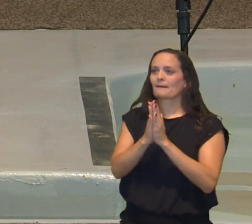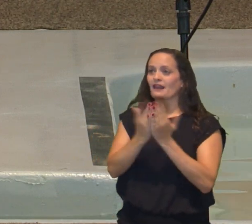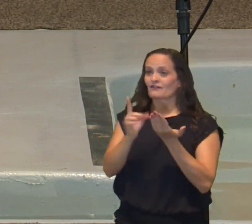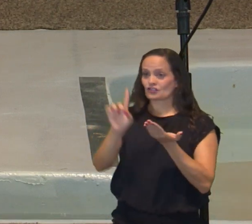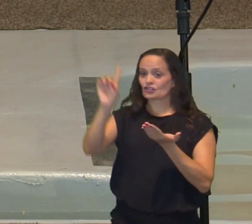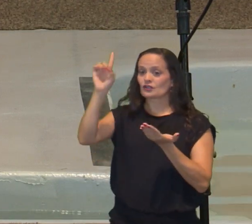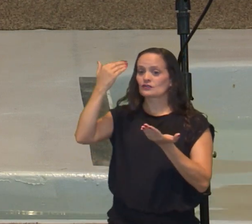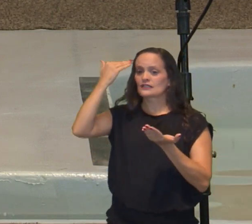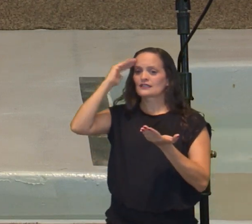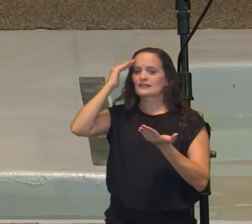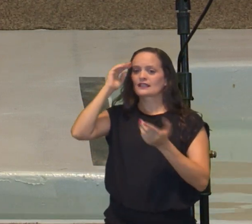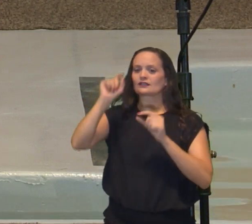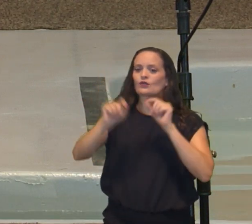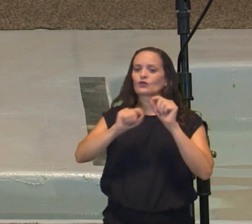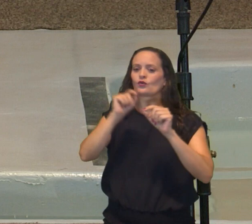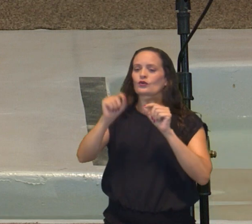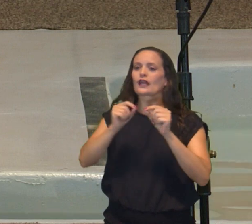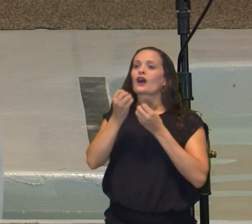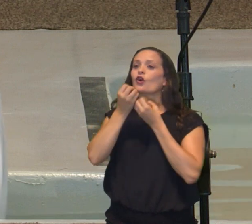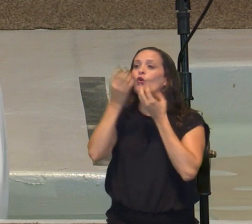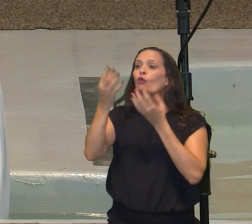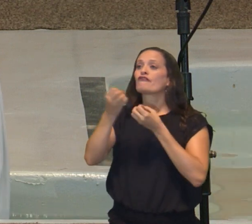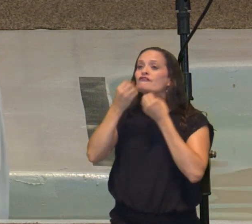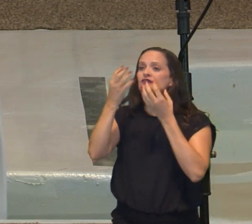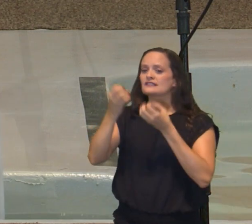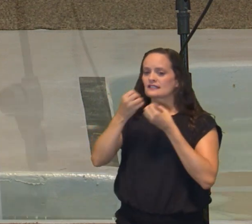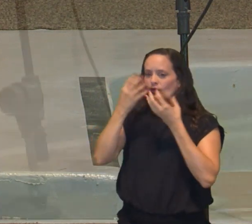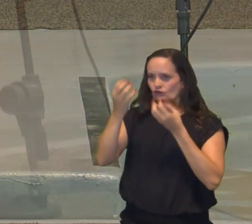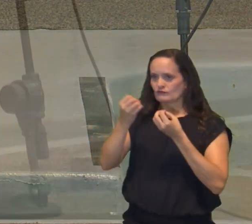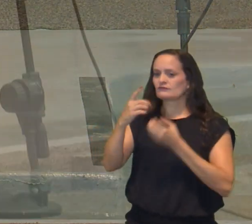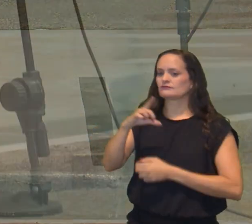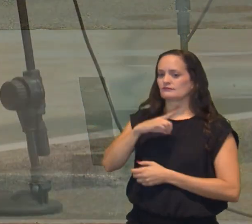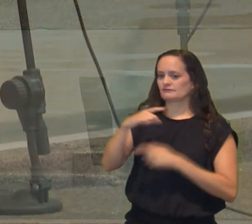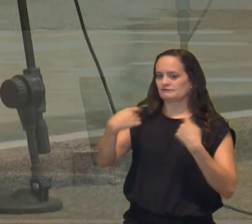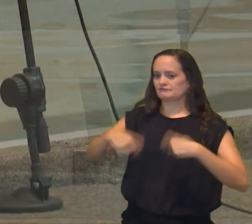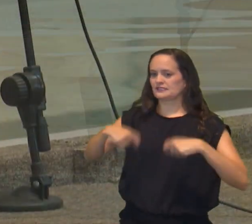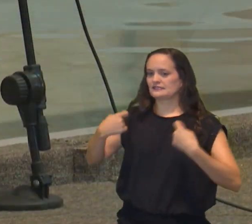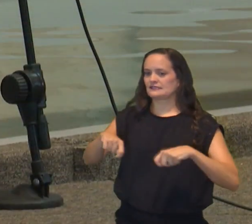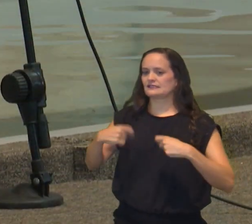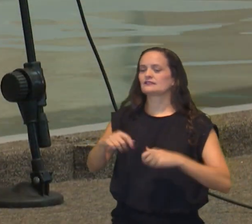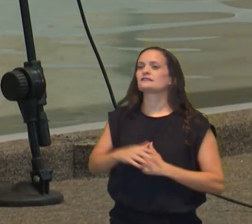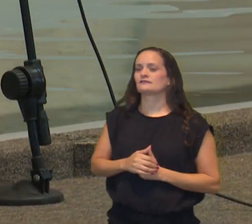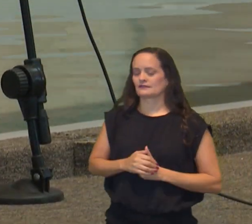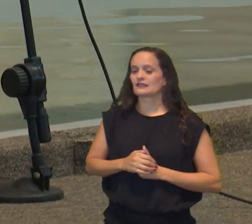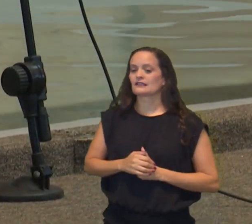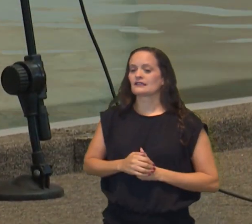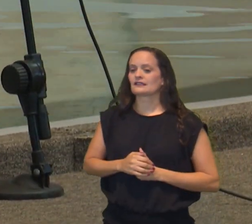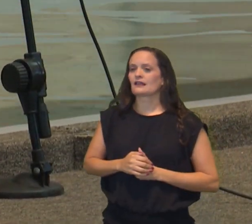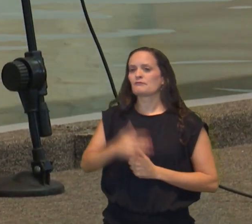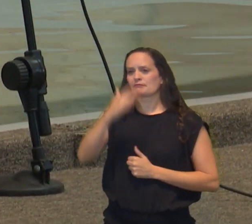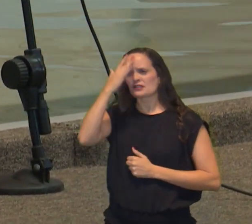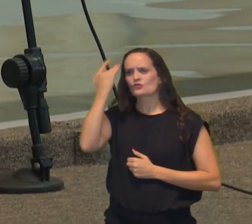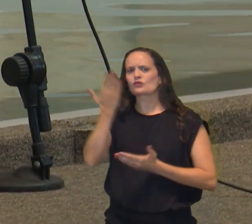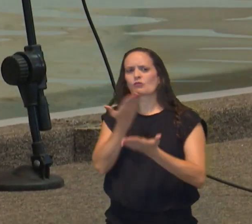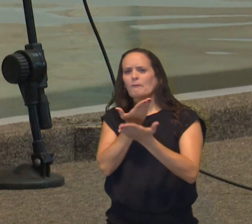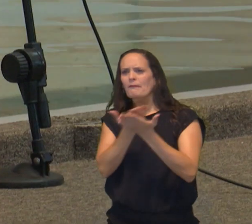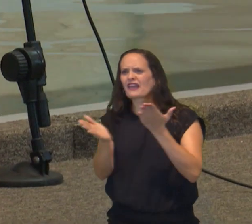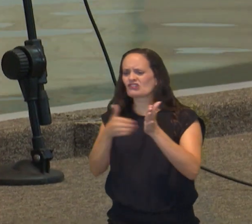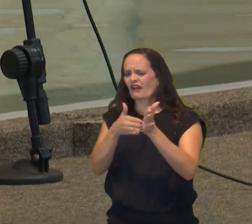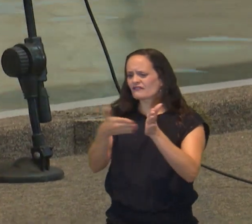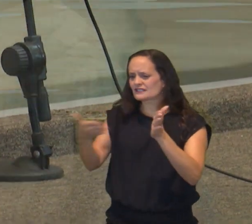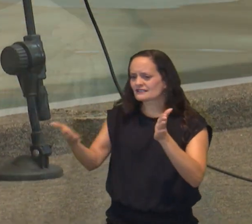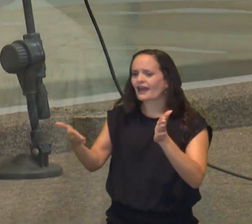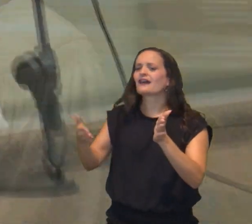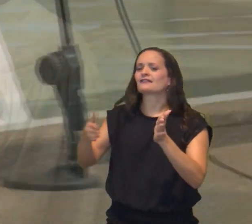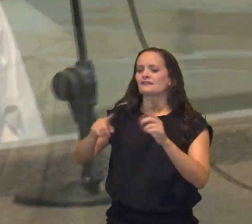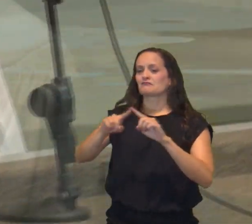reconheceram a condição de distanciados, de perdidos do Pai